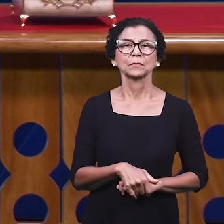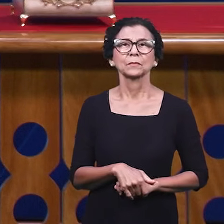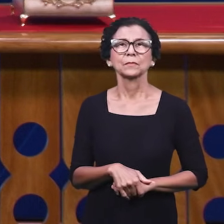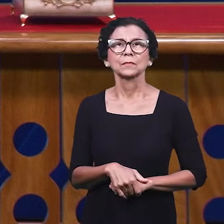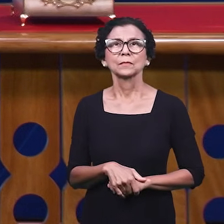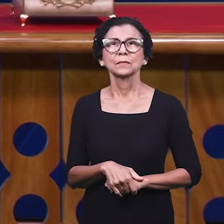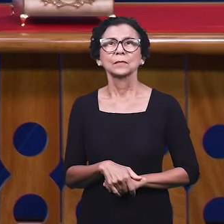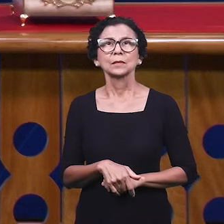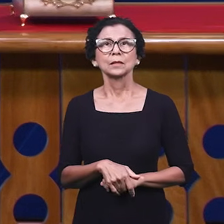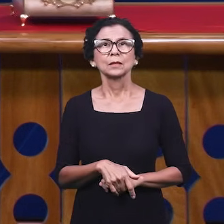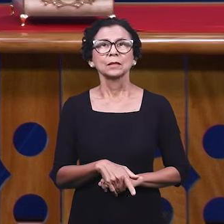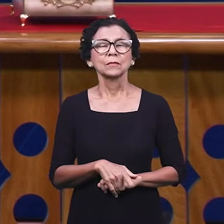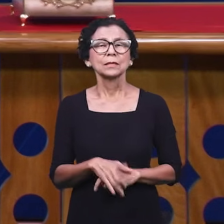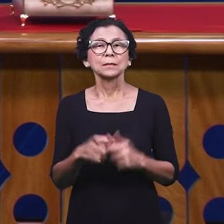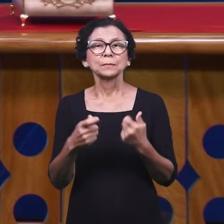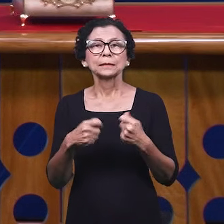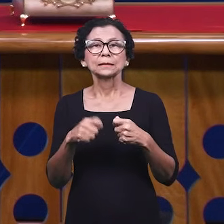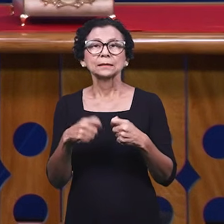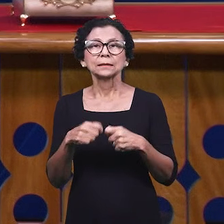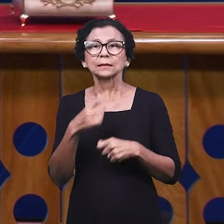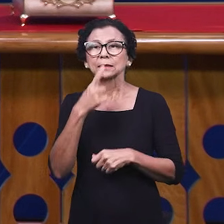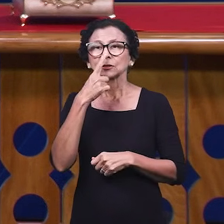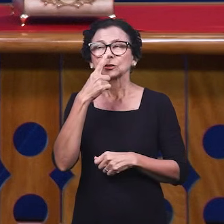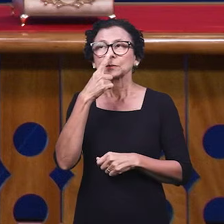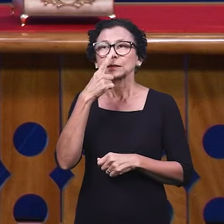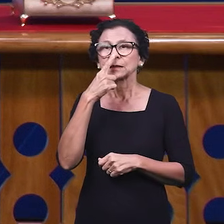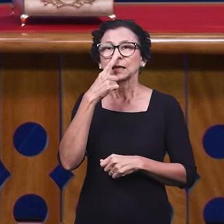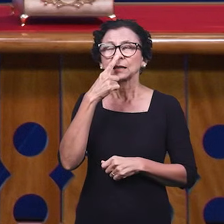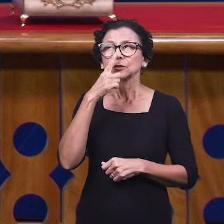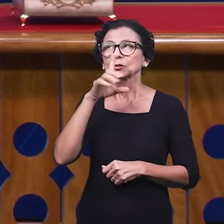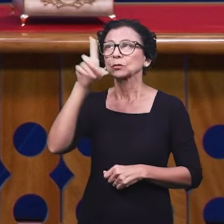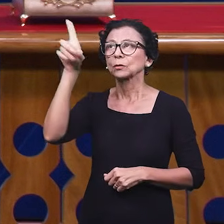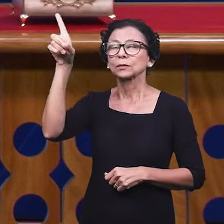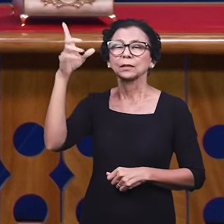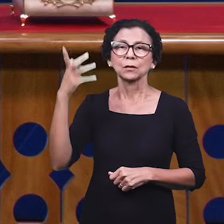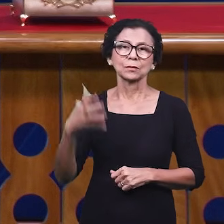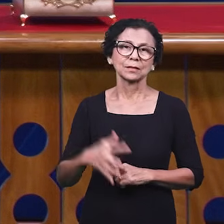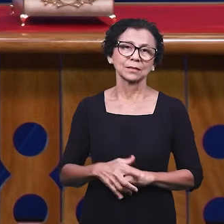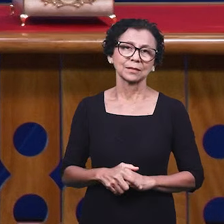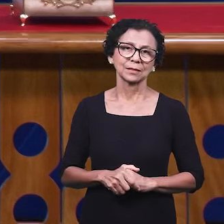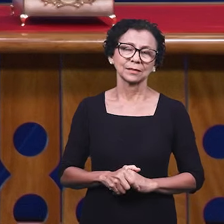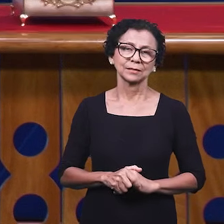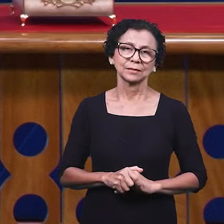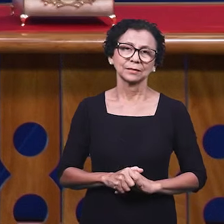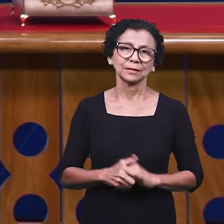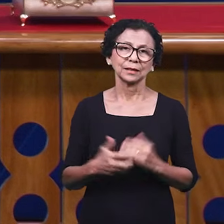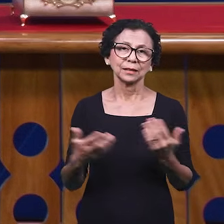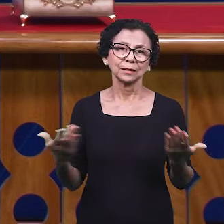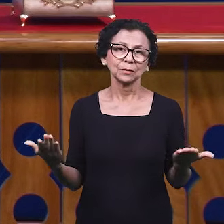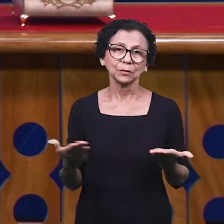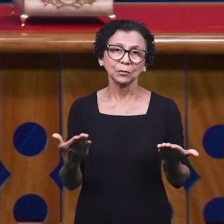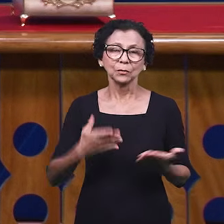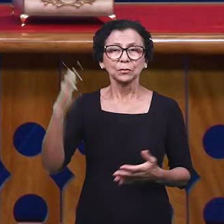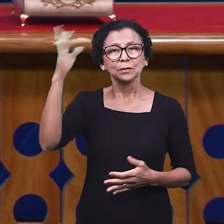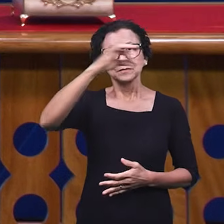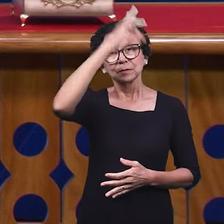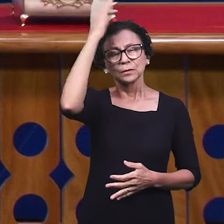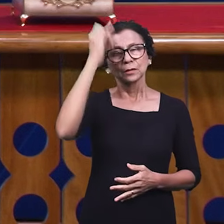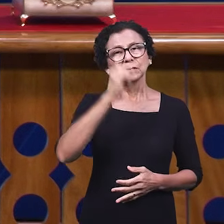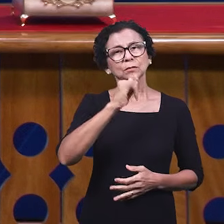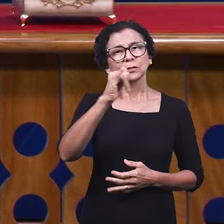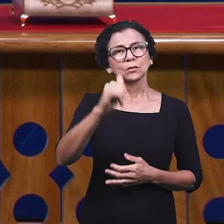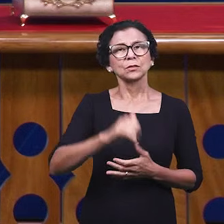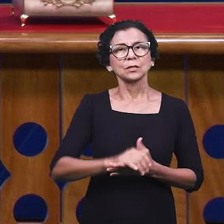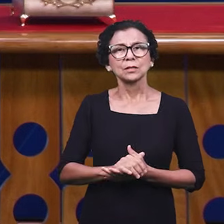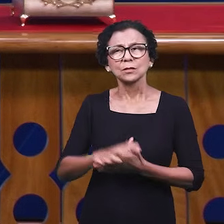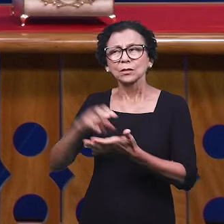o seu momento com Deus, faz o seu momento com o rei está te esperando, é o conselho do profeta, né? É o conselho do Espírito Santo para você,